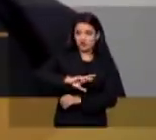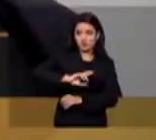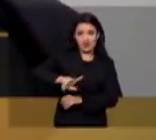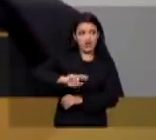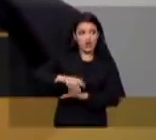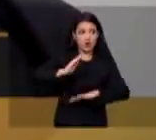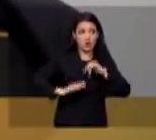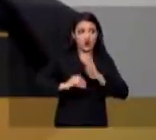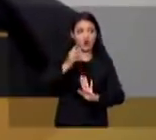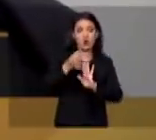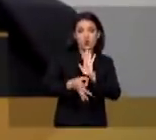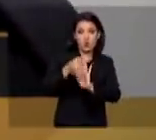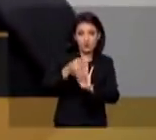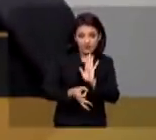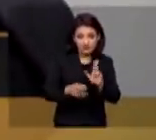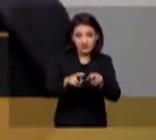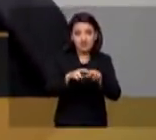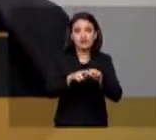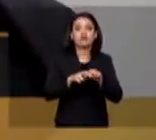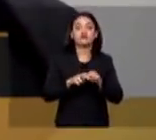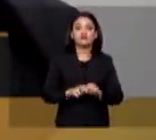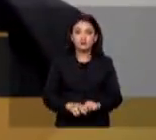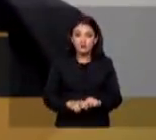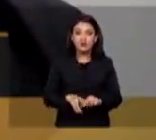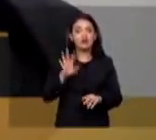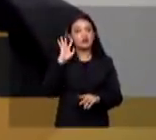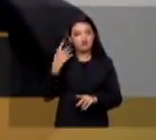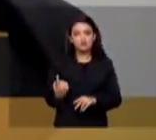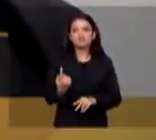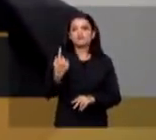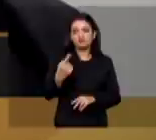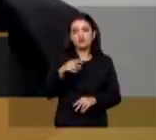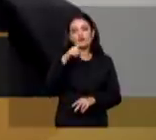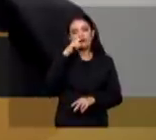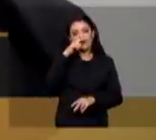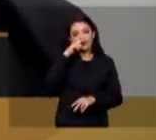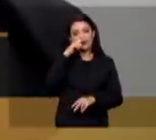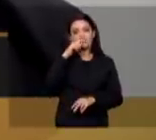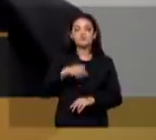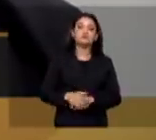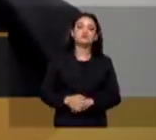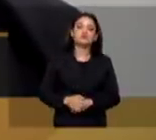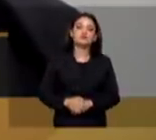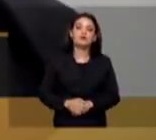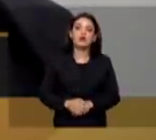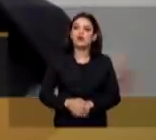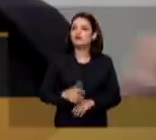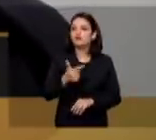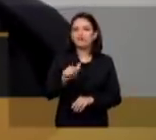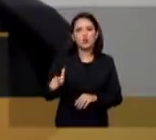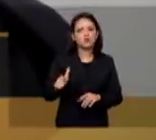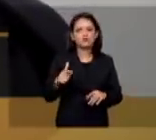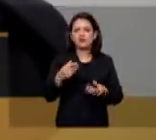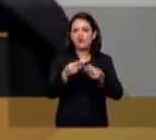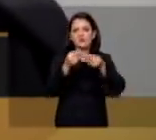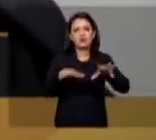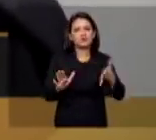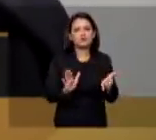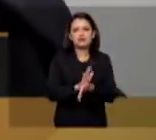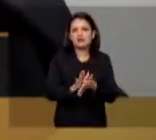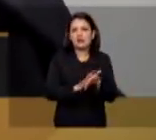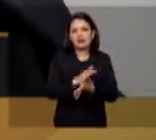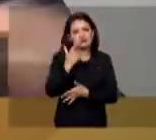decisão monocrática do ministro Edson Fachin, nos autos do HC 193.726, não importou em prejudicialidade do exame da